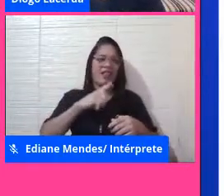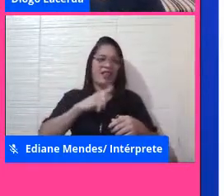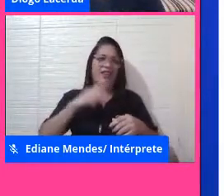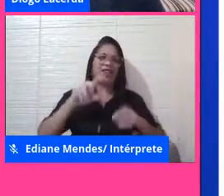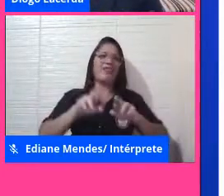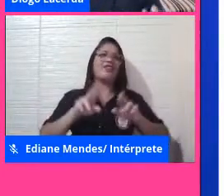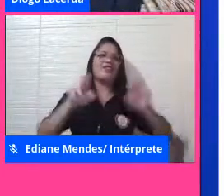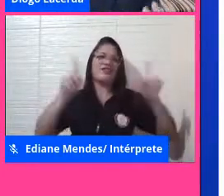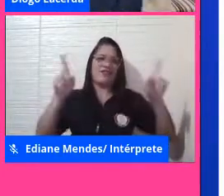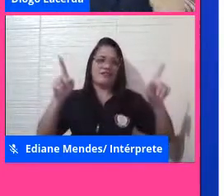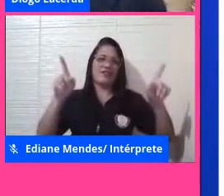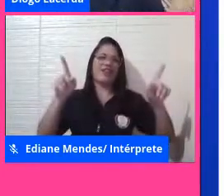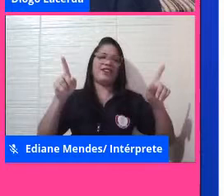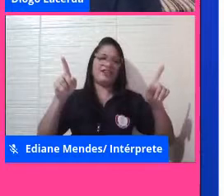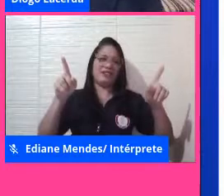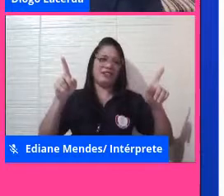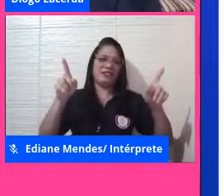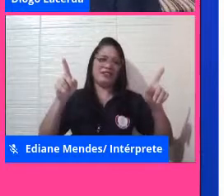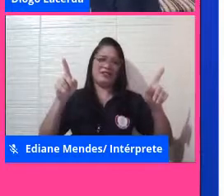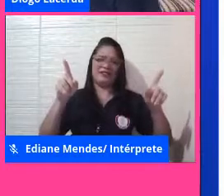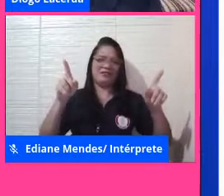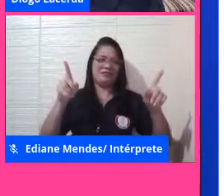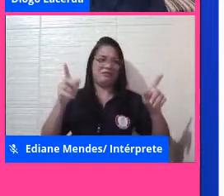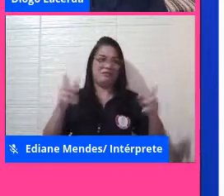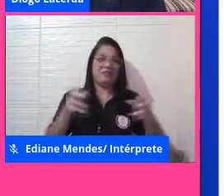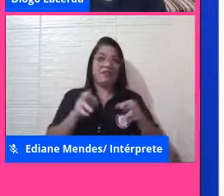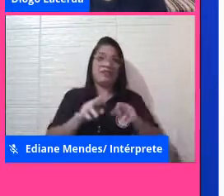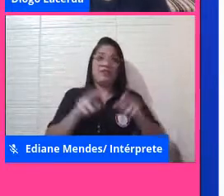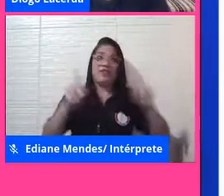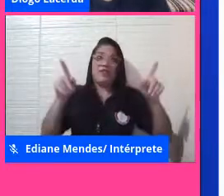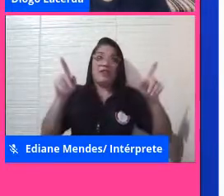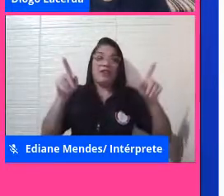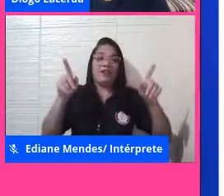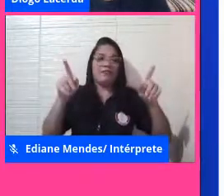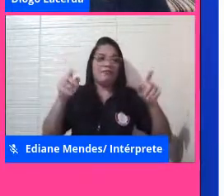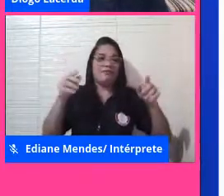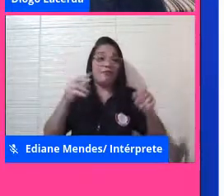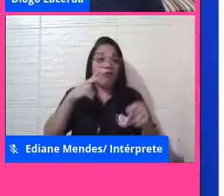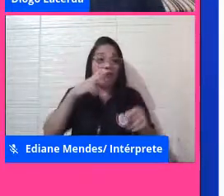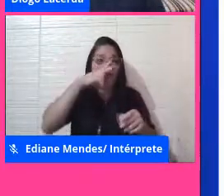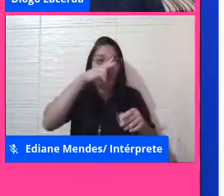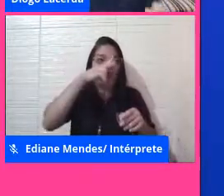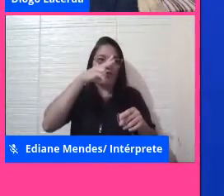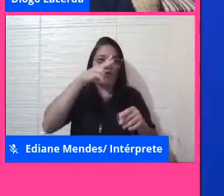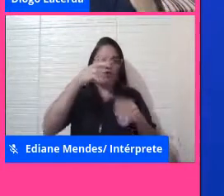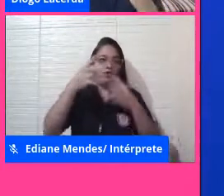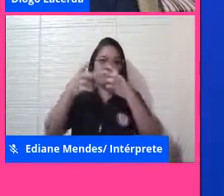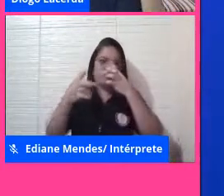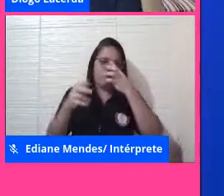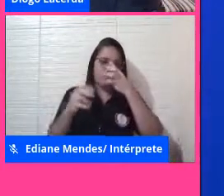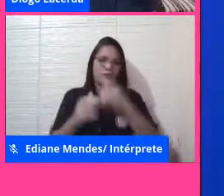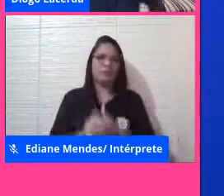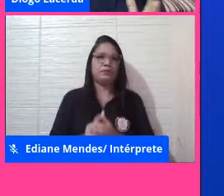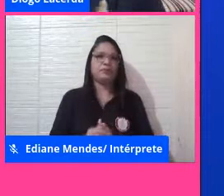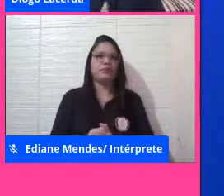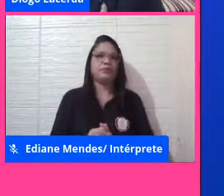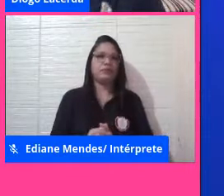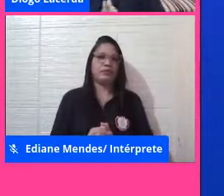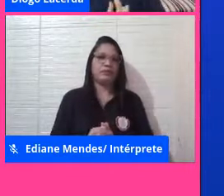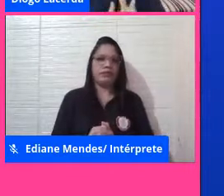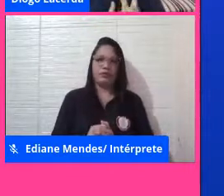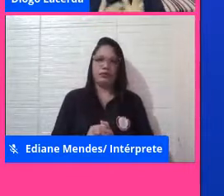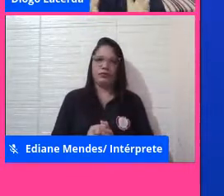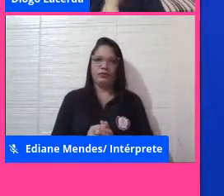diferenças gritantes que tem de uma impressora de FDM e de uma impressora de SLA. Bem,